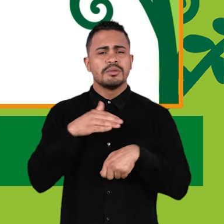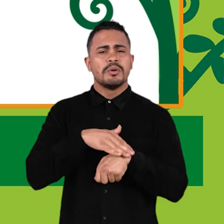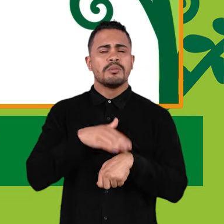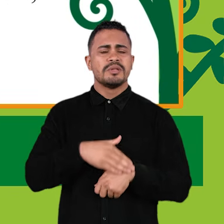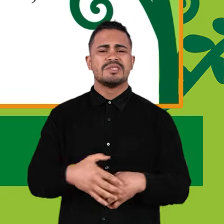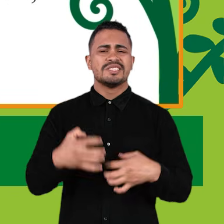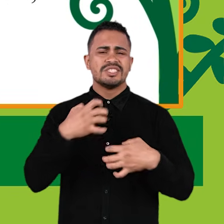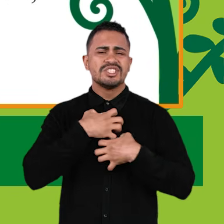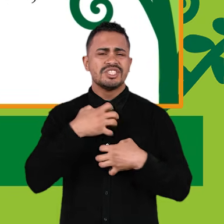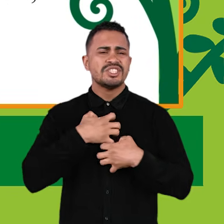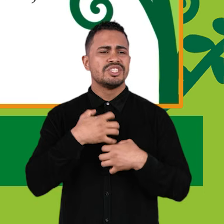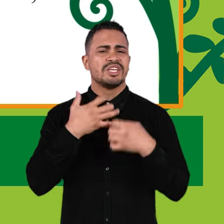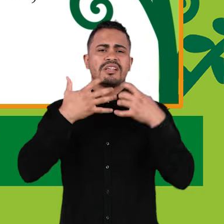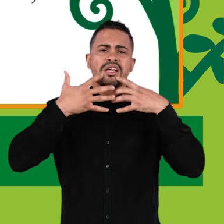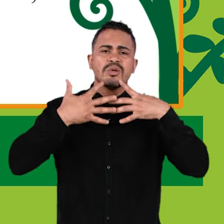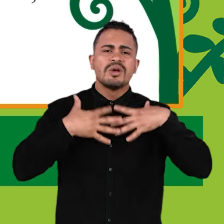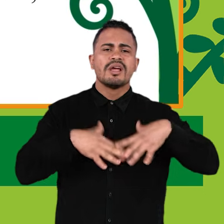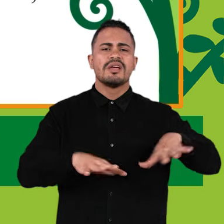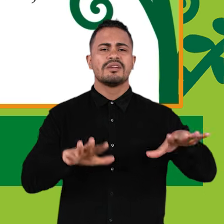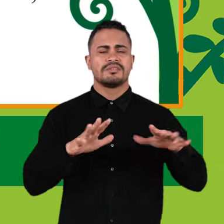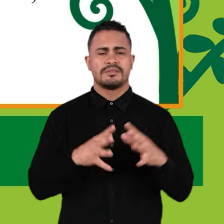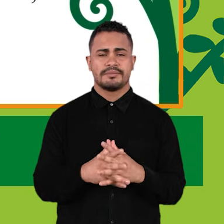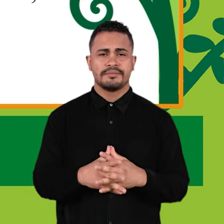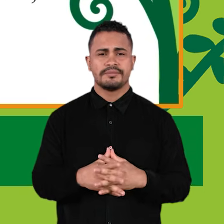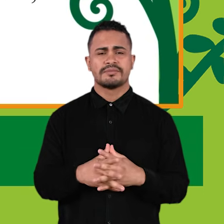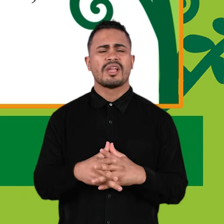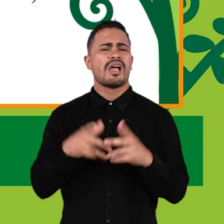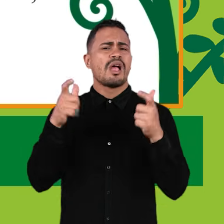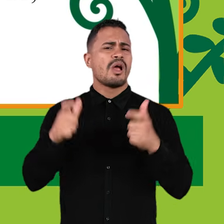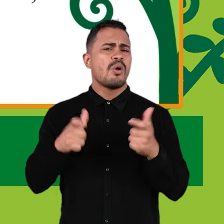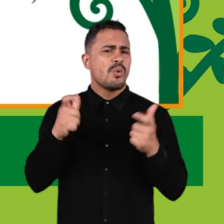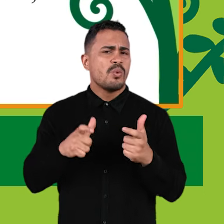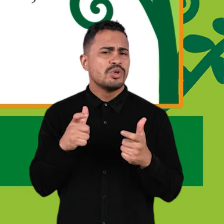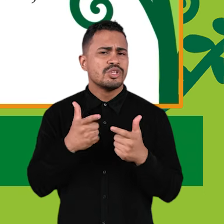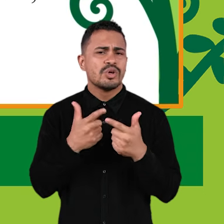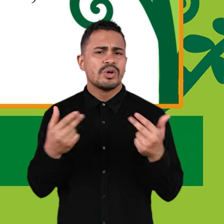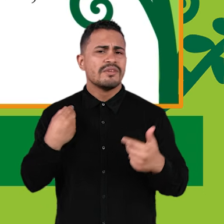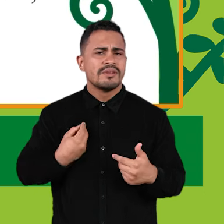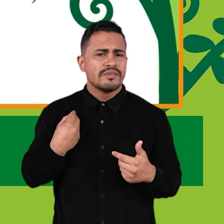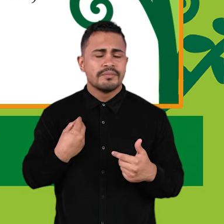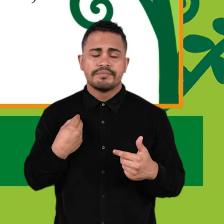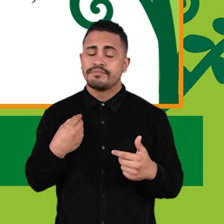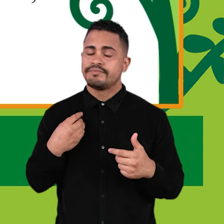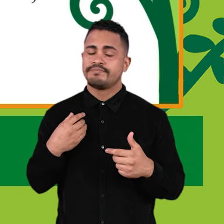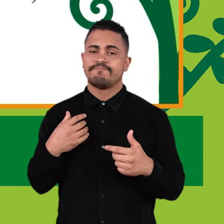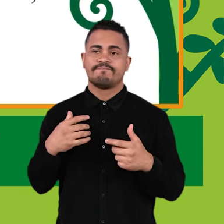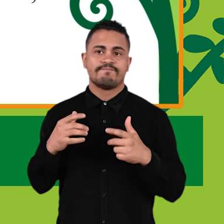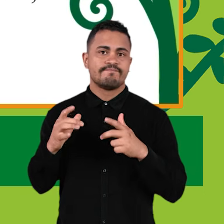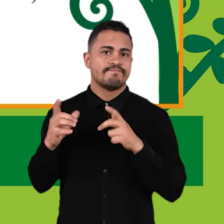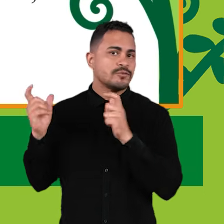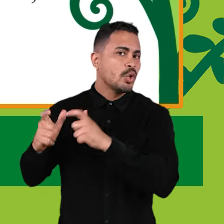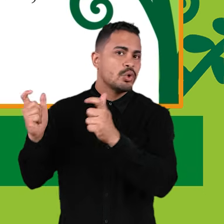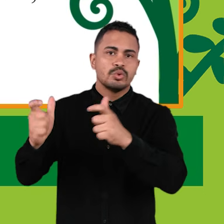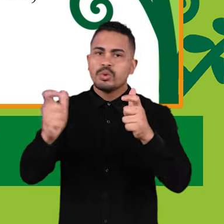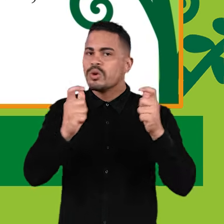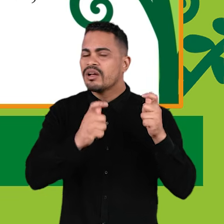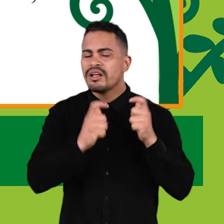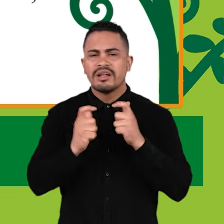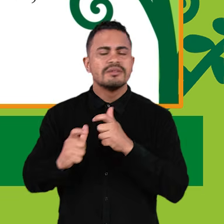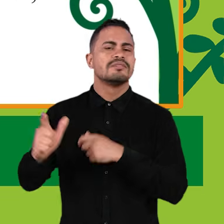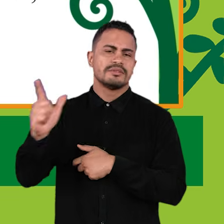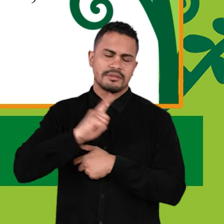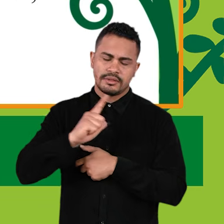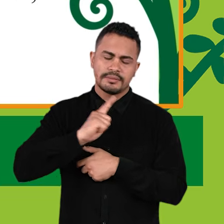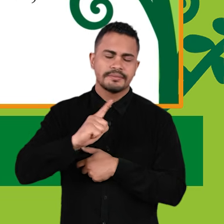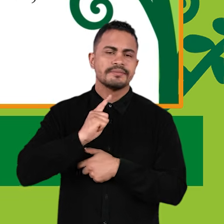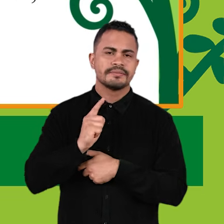de sentir a natureza, né? Onde estão essas coisas vivas? Em todo lugar. Como eu acabei de dizer para vocês, a